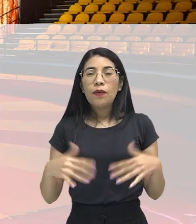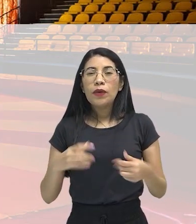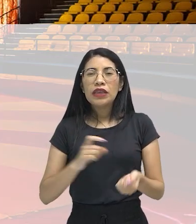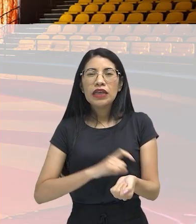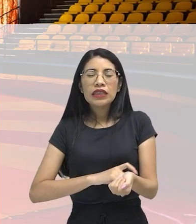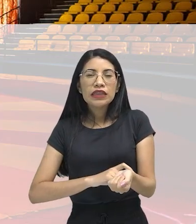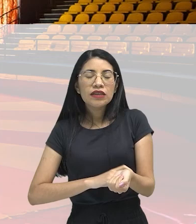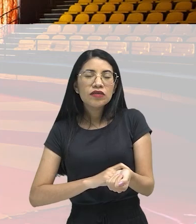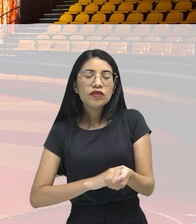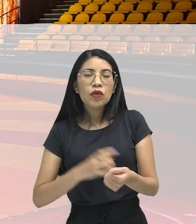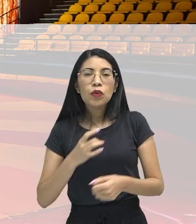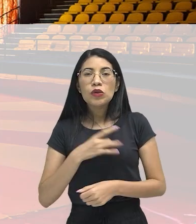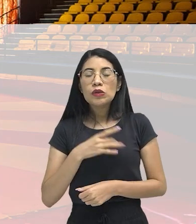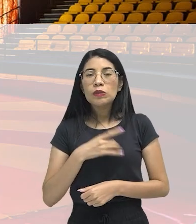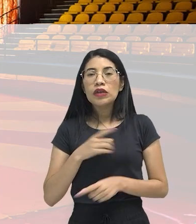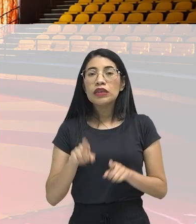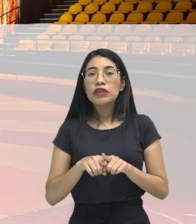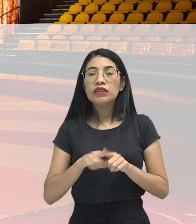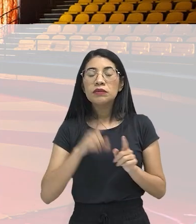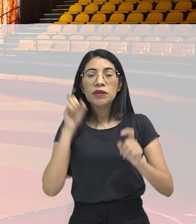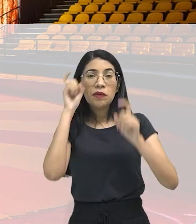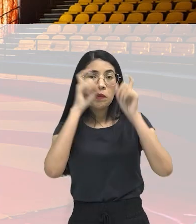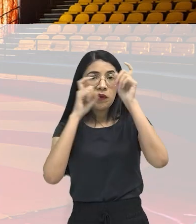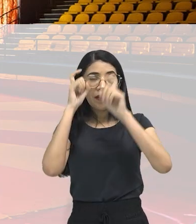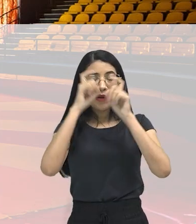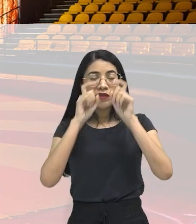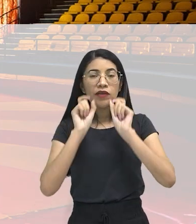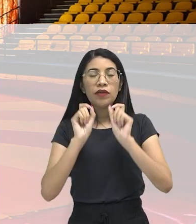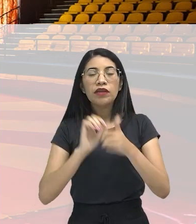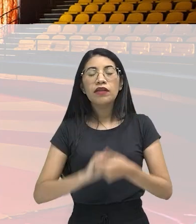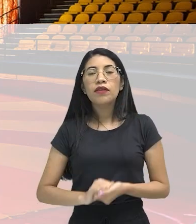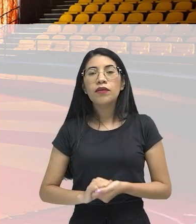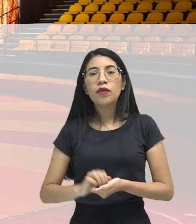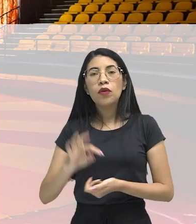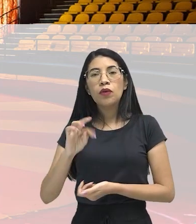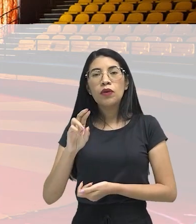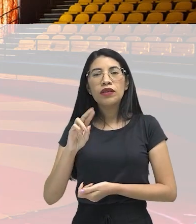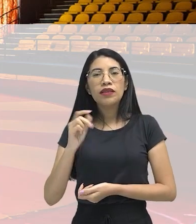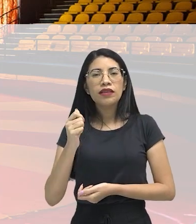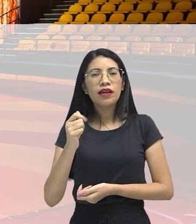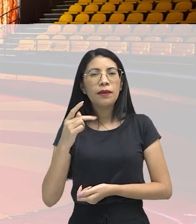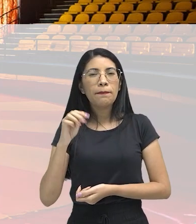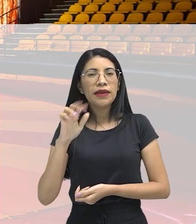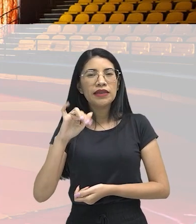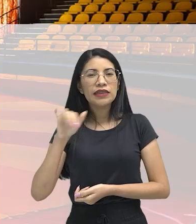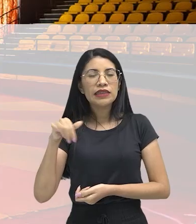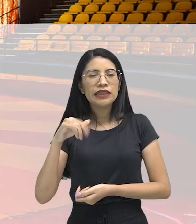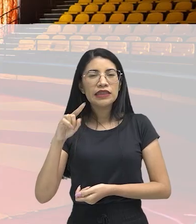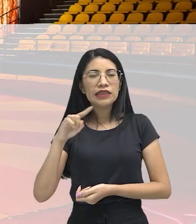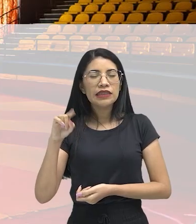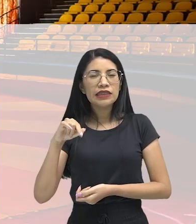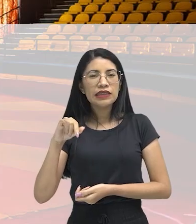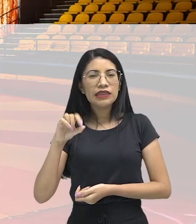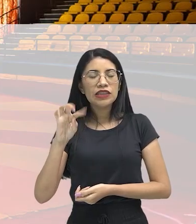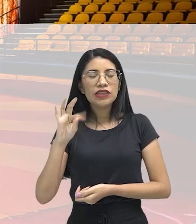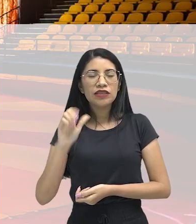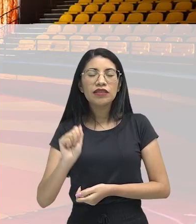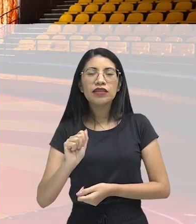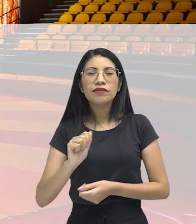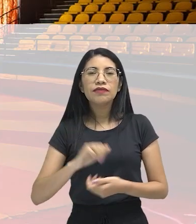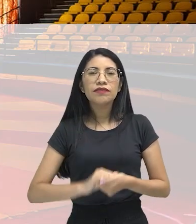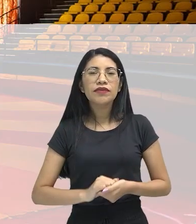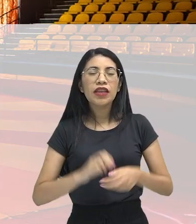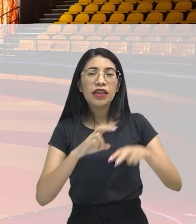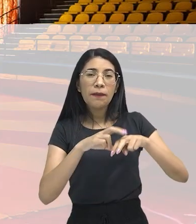de medo ou preocupação. É o nosso trapezista. Ele faz aí